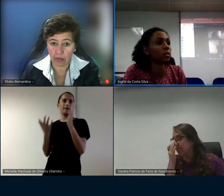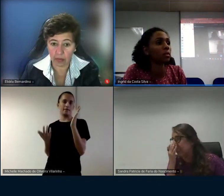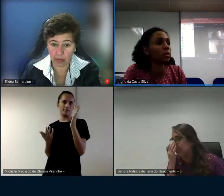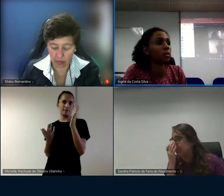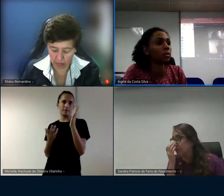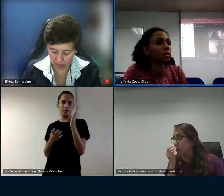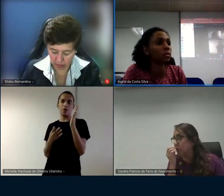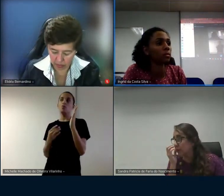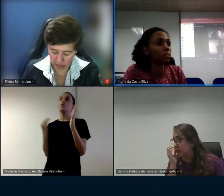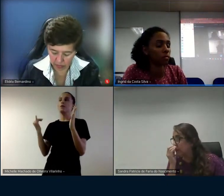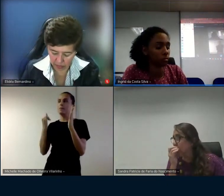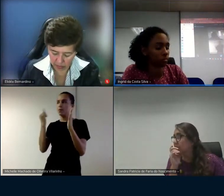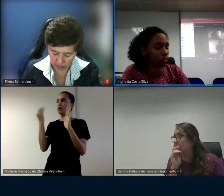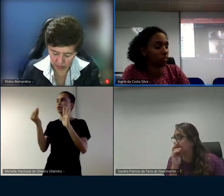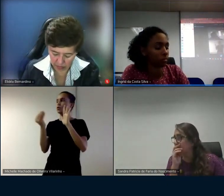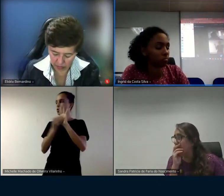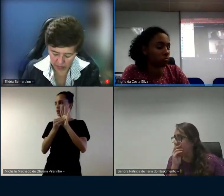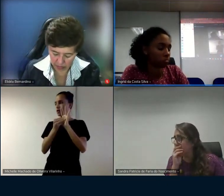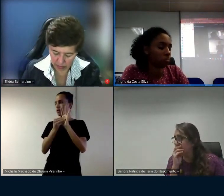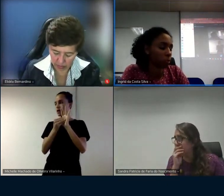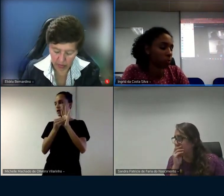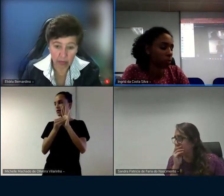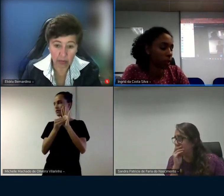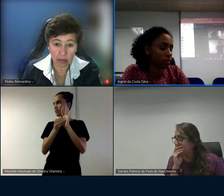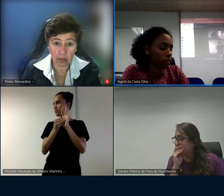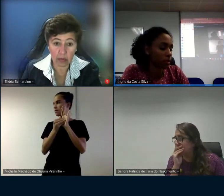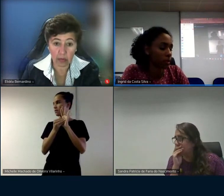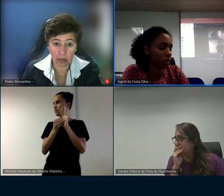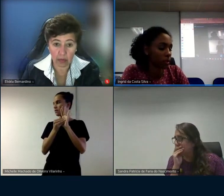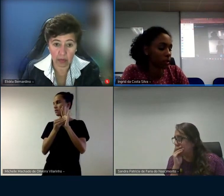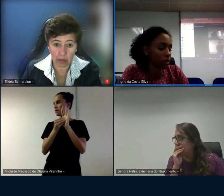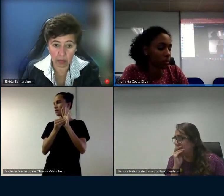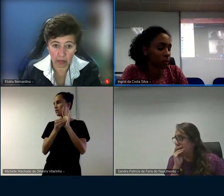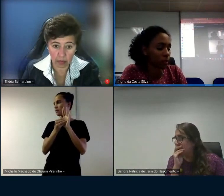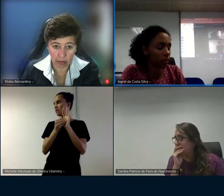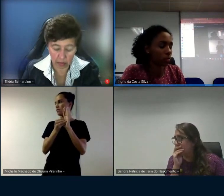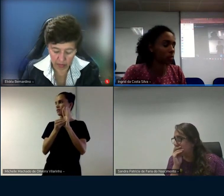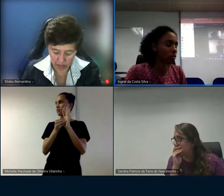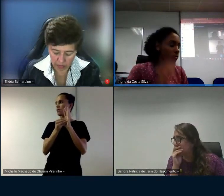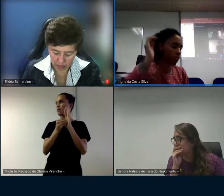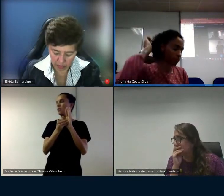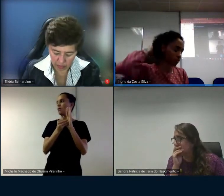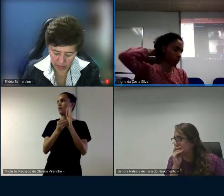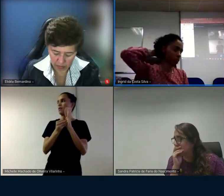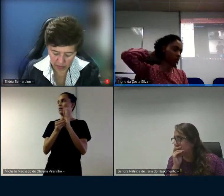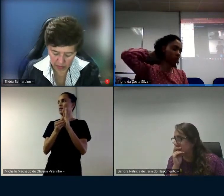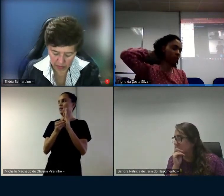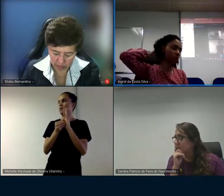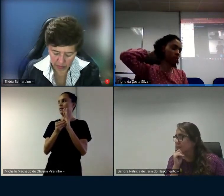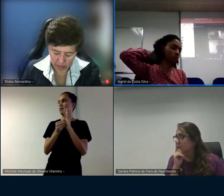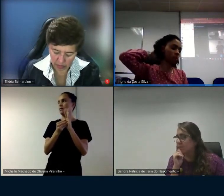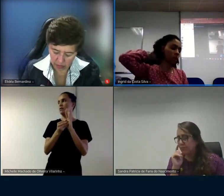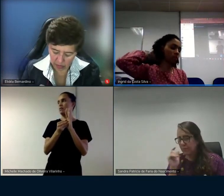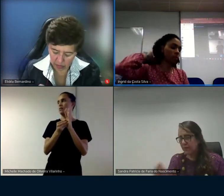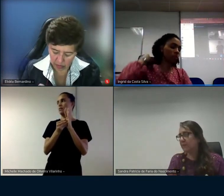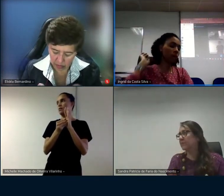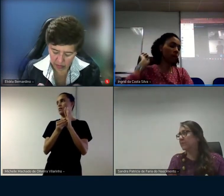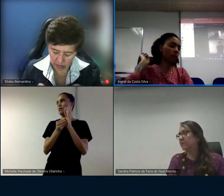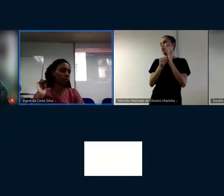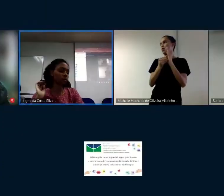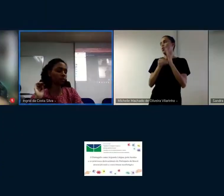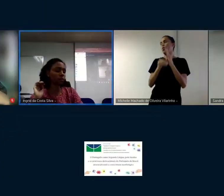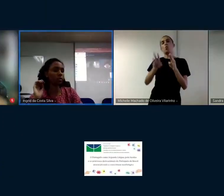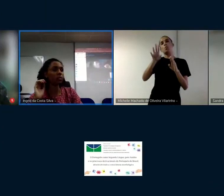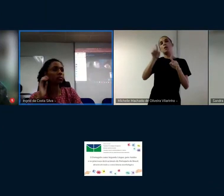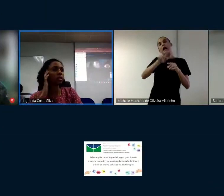não acha que seria interessante o gabarito no slide pode botar seria o professor escrever depois no quadro